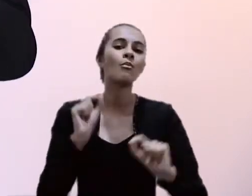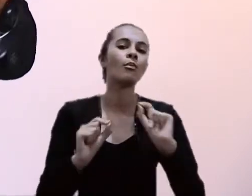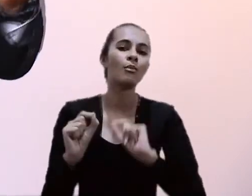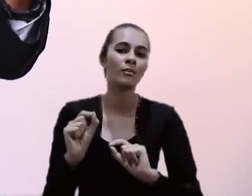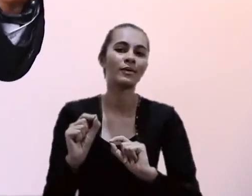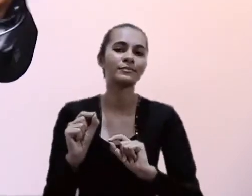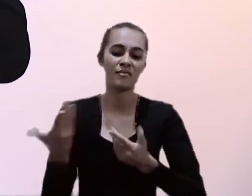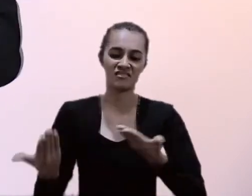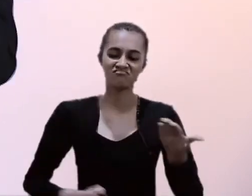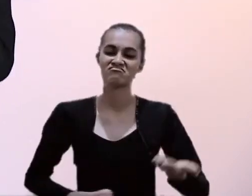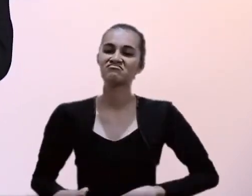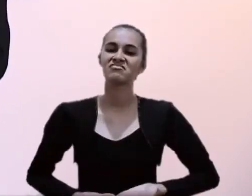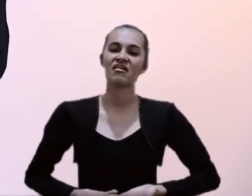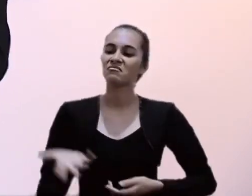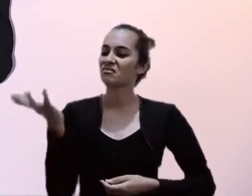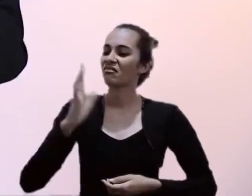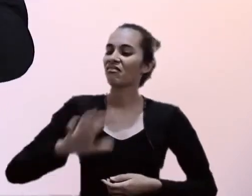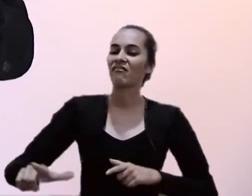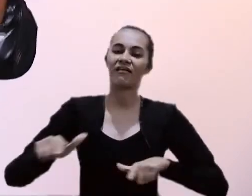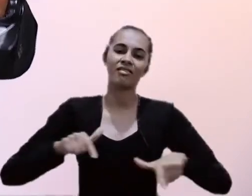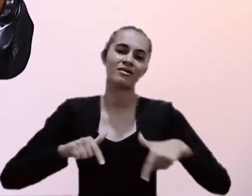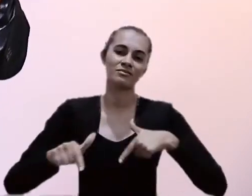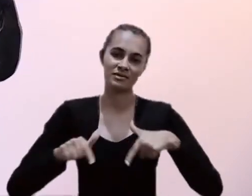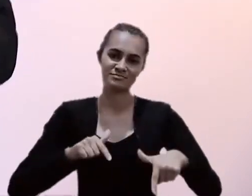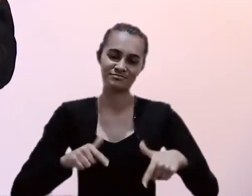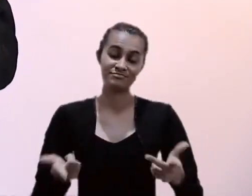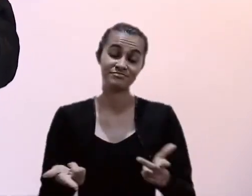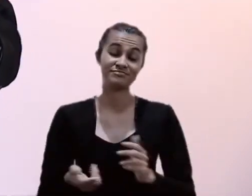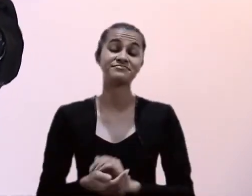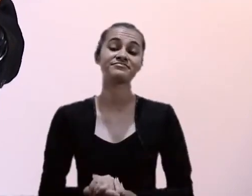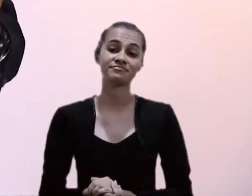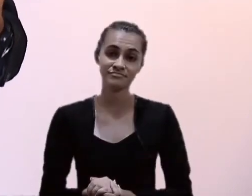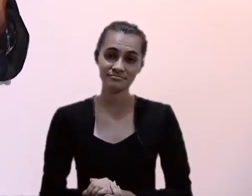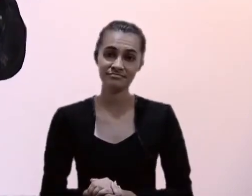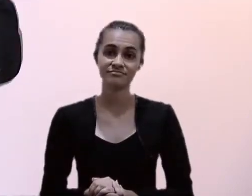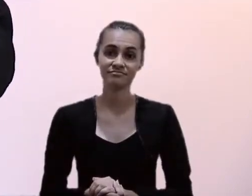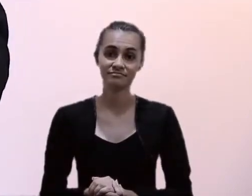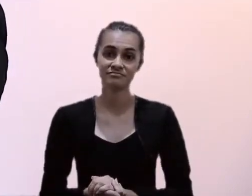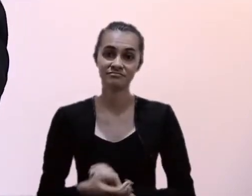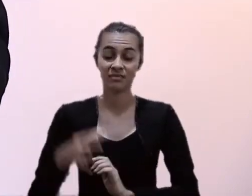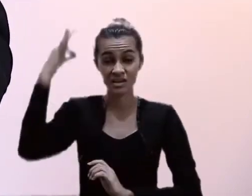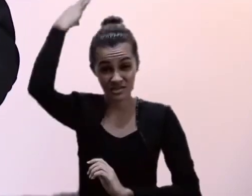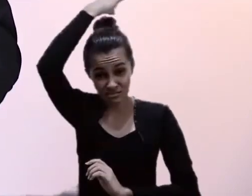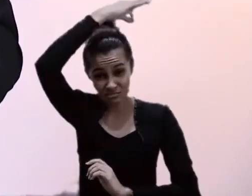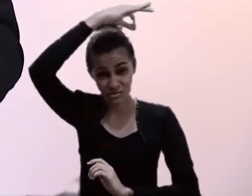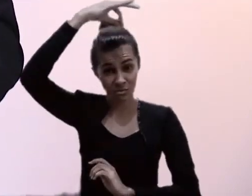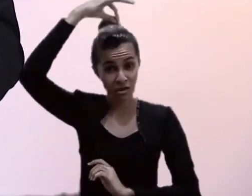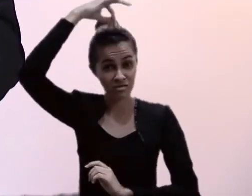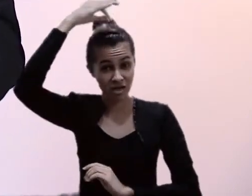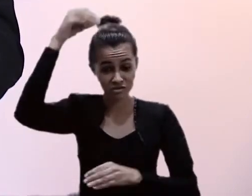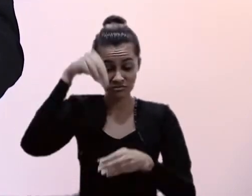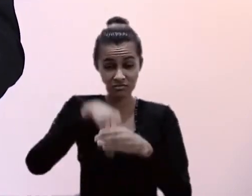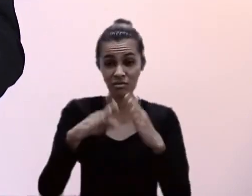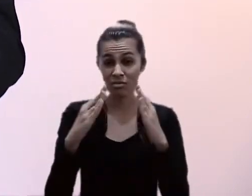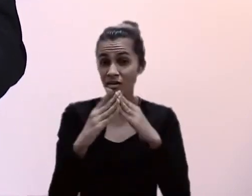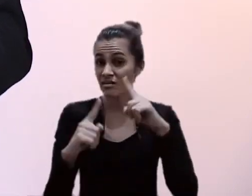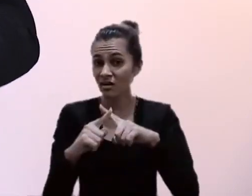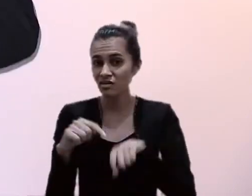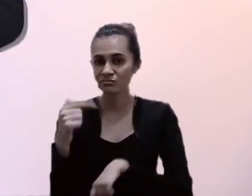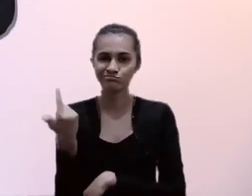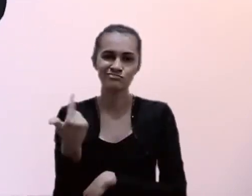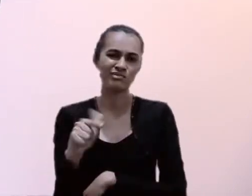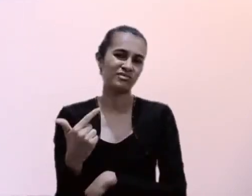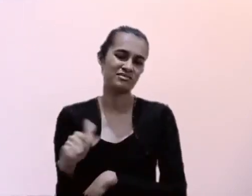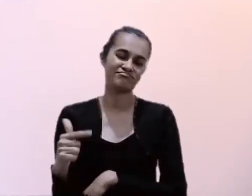Não podeis discernir a razão porque não há mais espiritualidade em nossas igrejas? É porque não